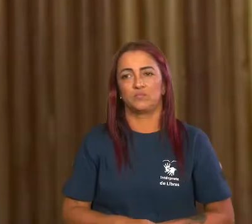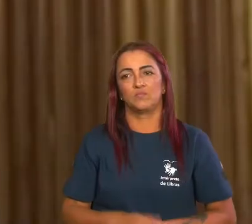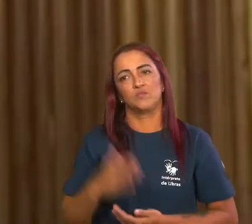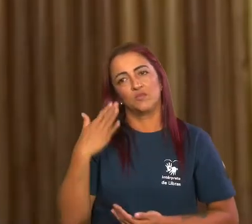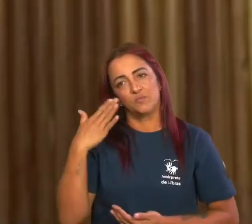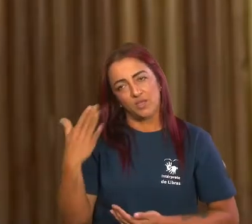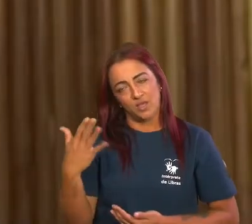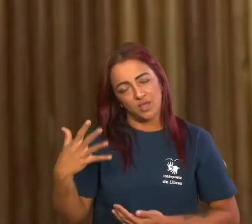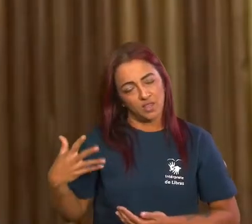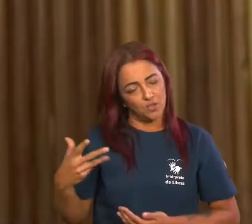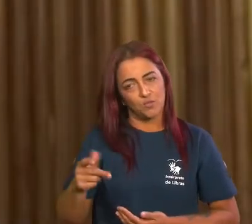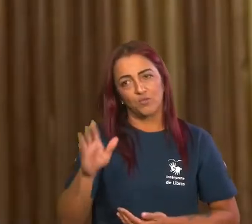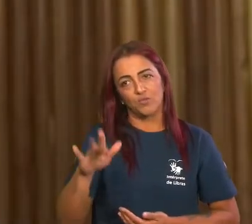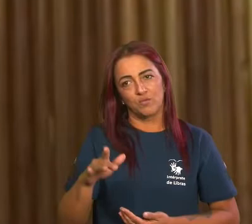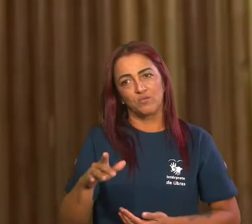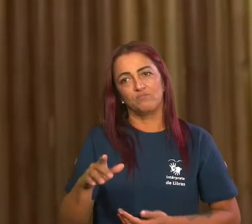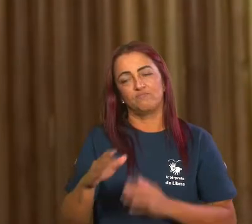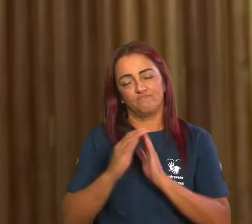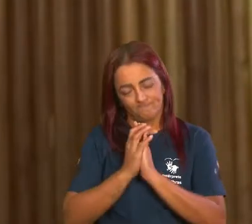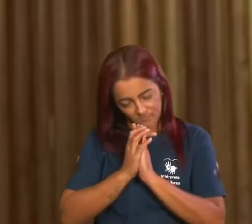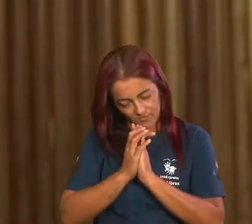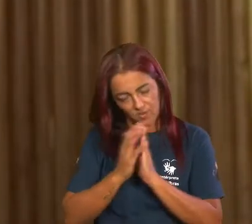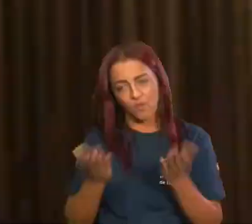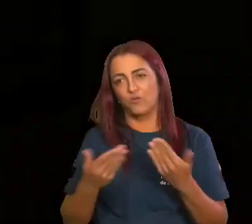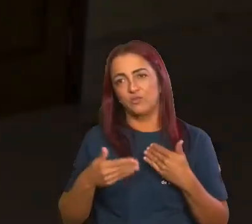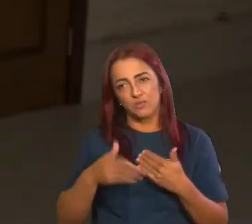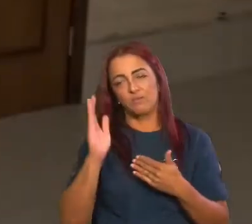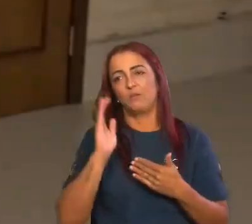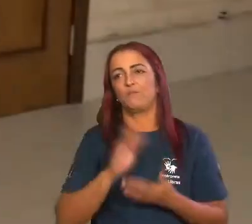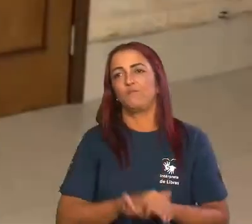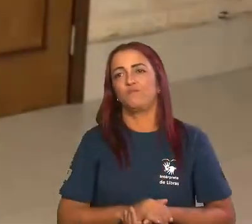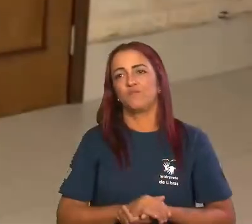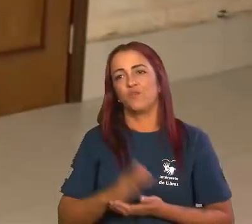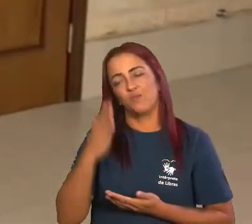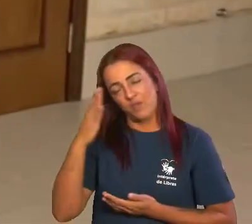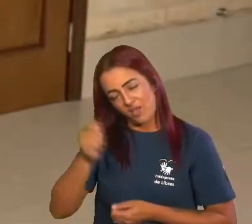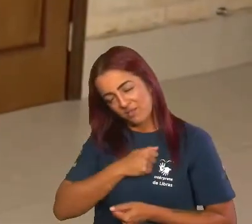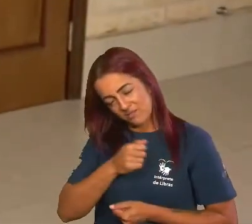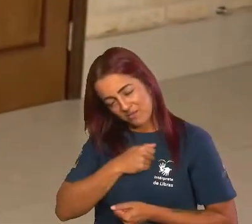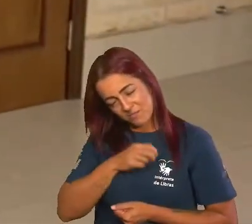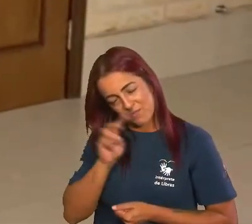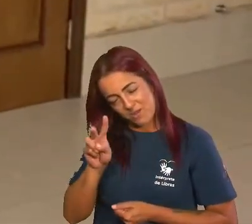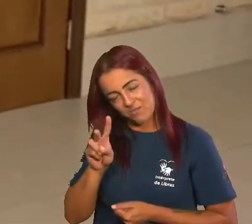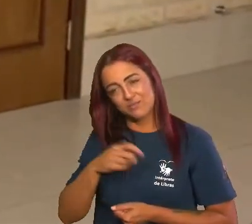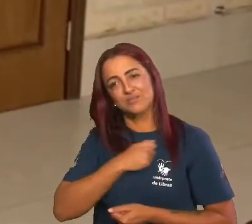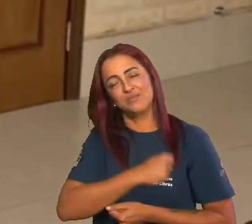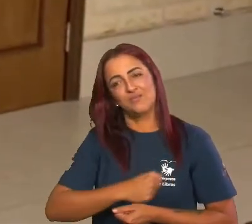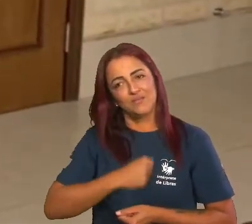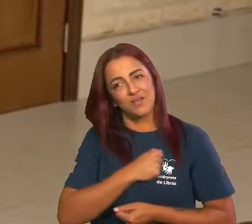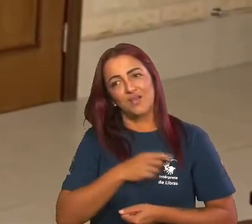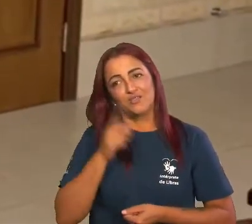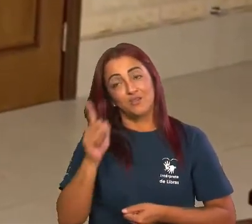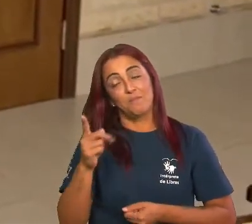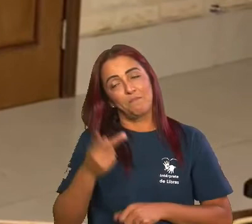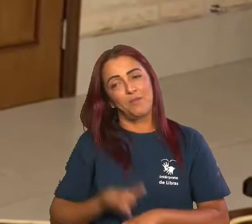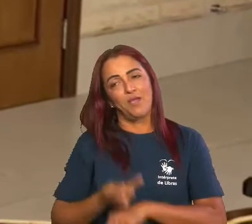Obrigada, todo o meu amor, hoje e sempre. Obrigado, meu irmão. Saudade de você. Parabéns por esse